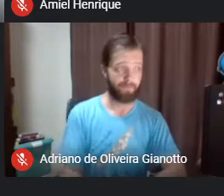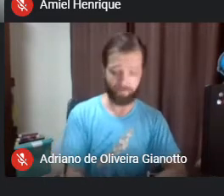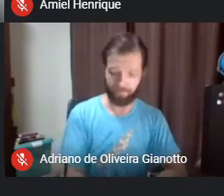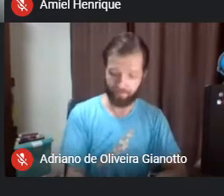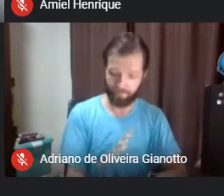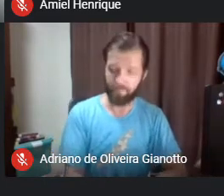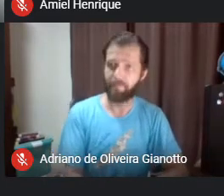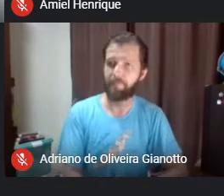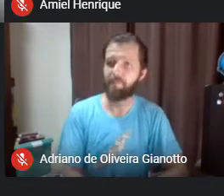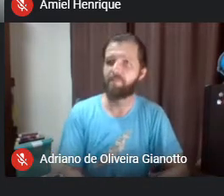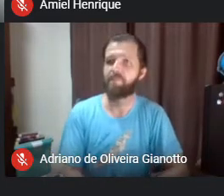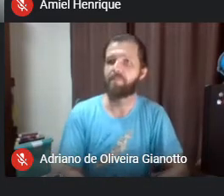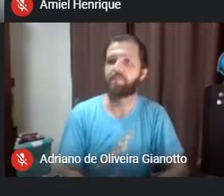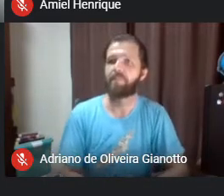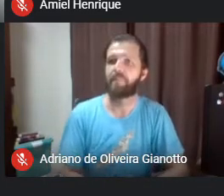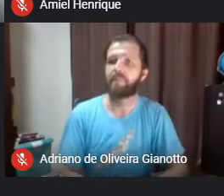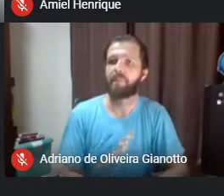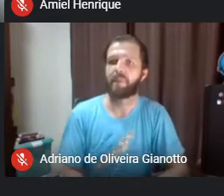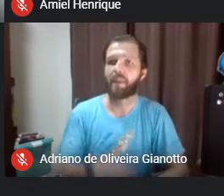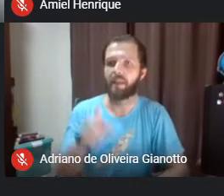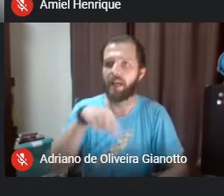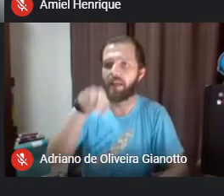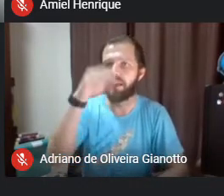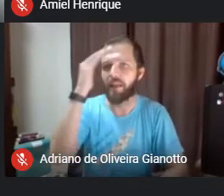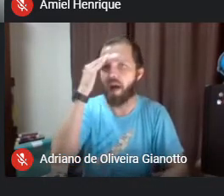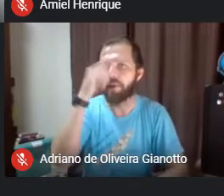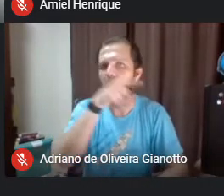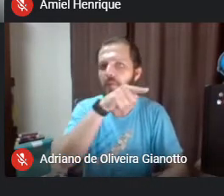o faraó.